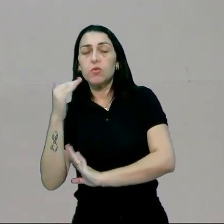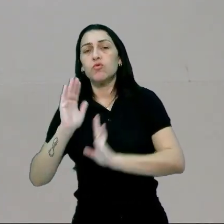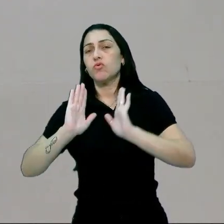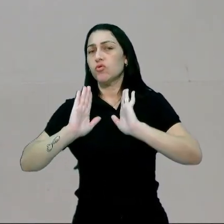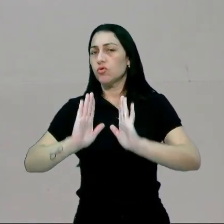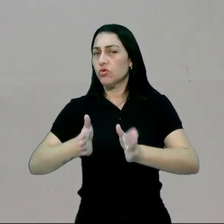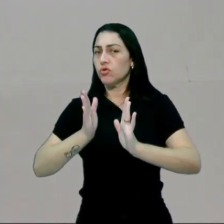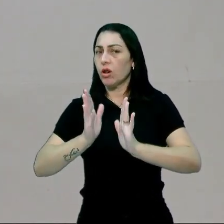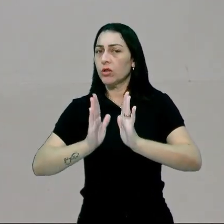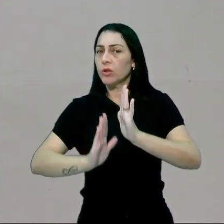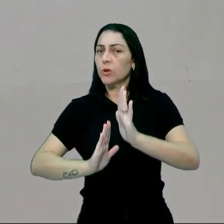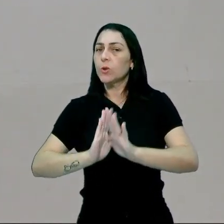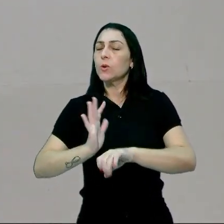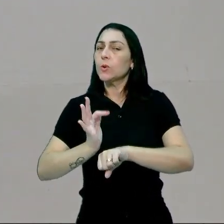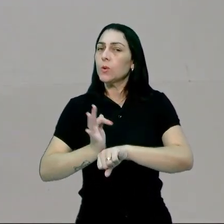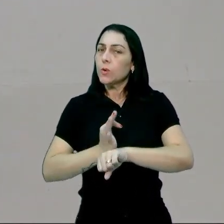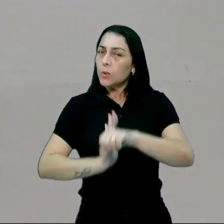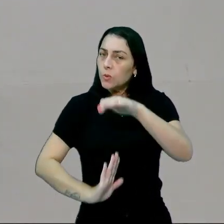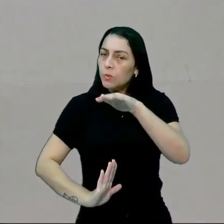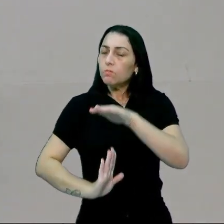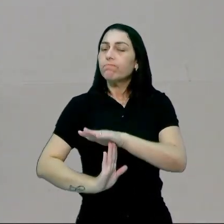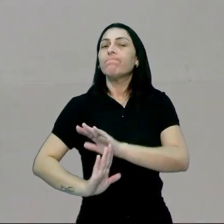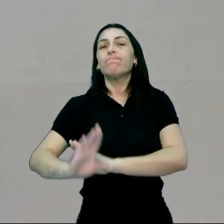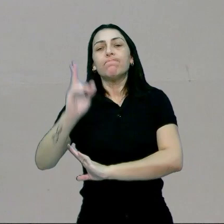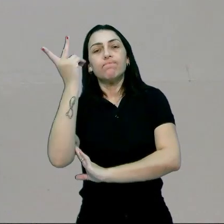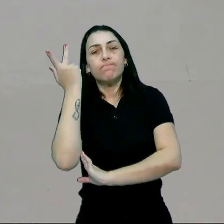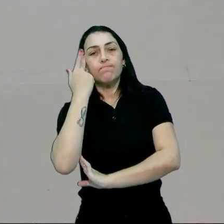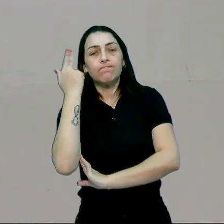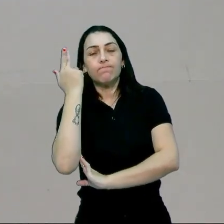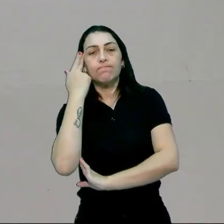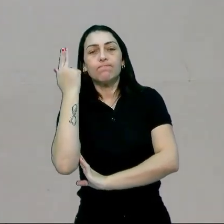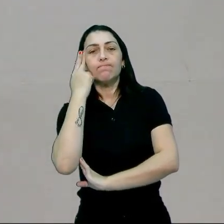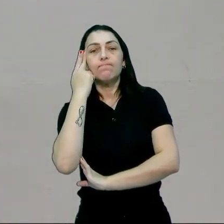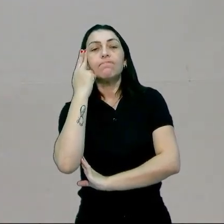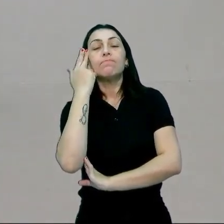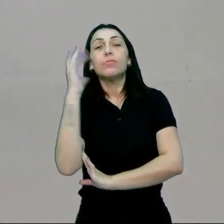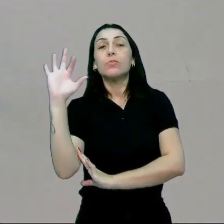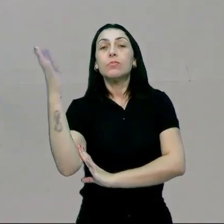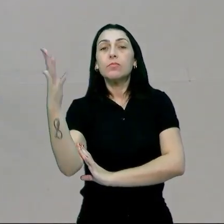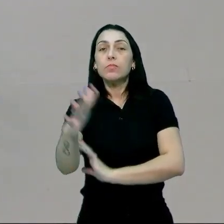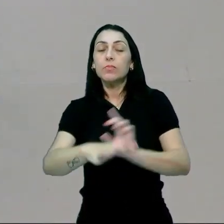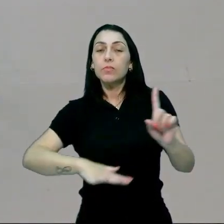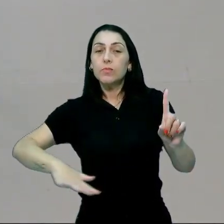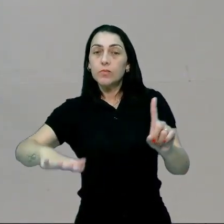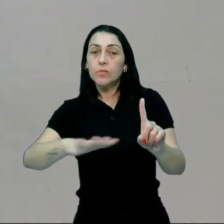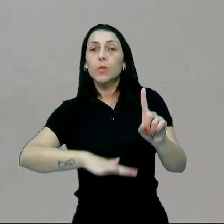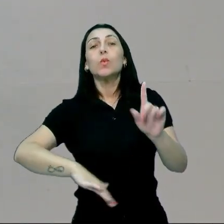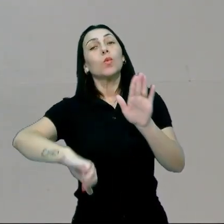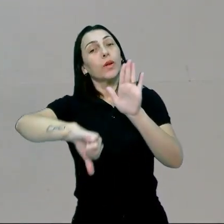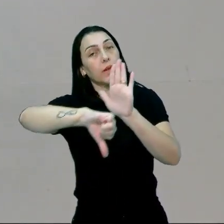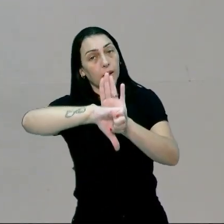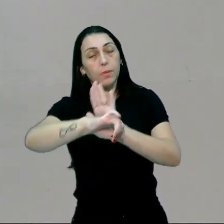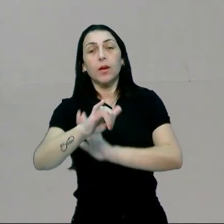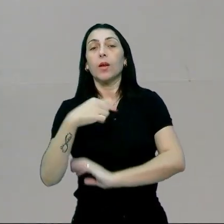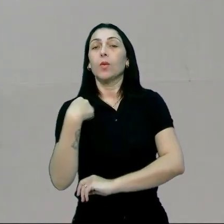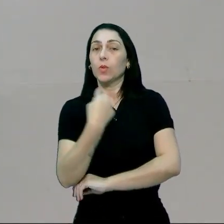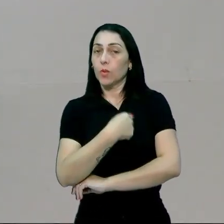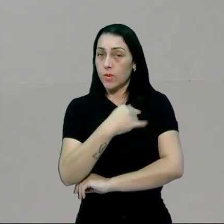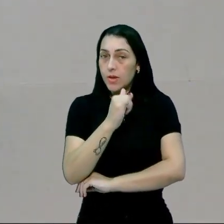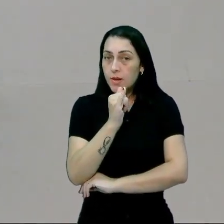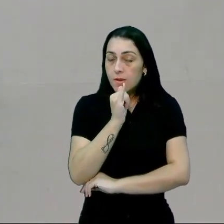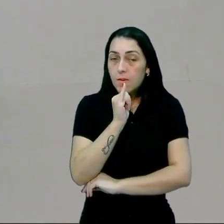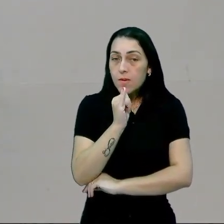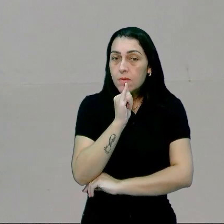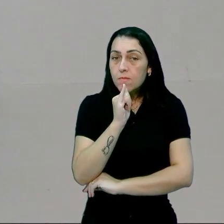estou superando a normalidade e esse fenômeno social, no caso, o crime, que é o nosso